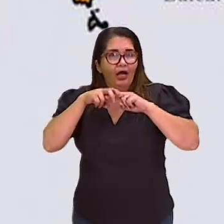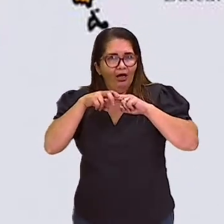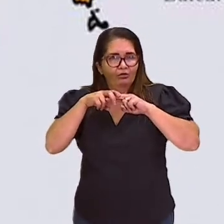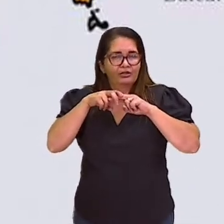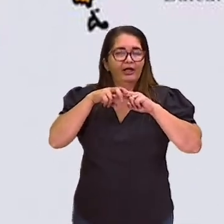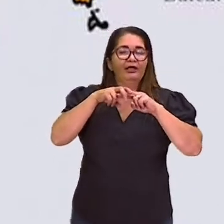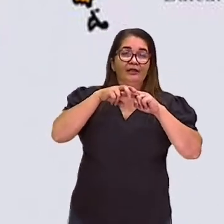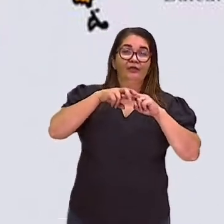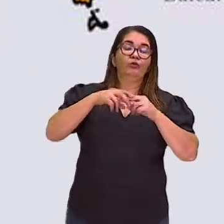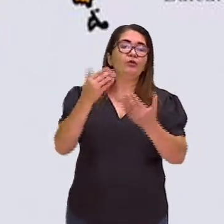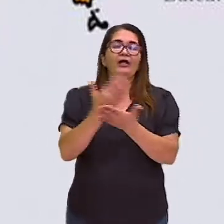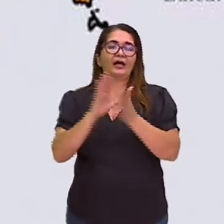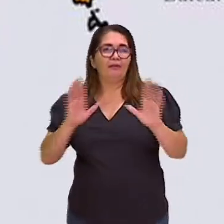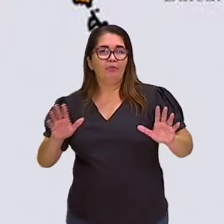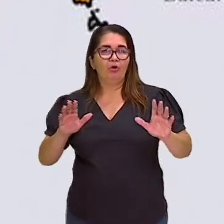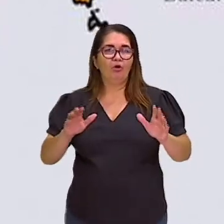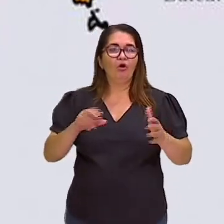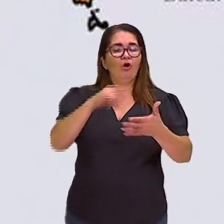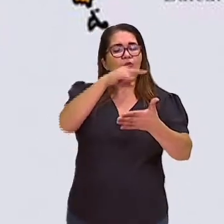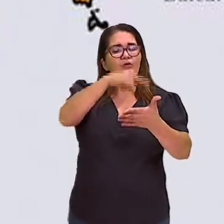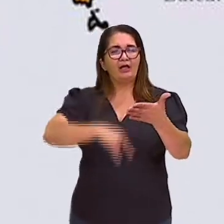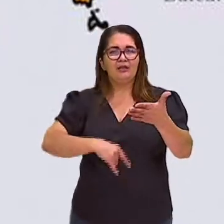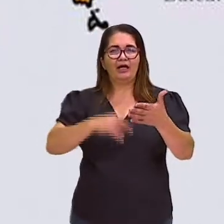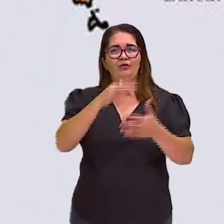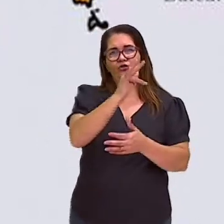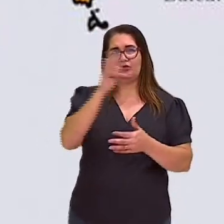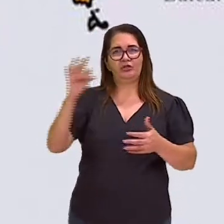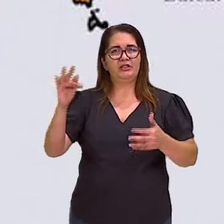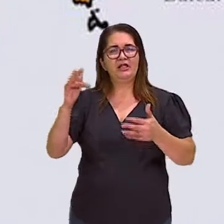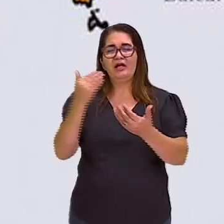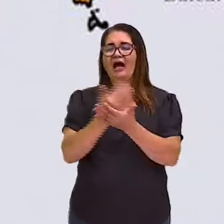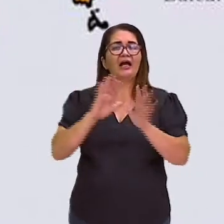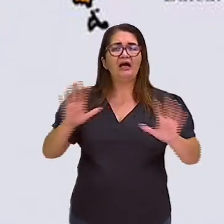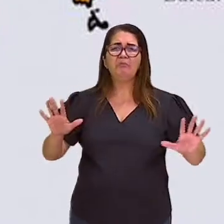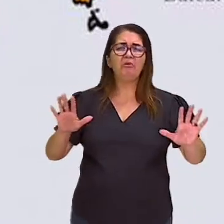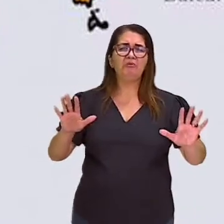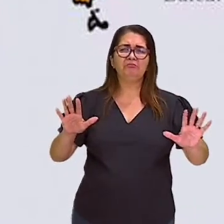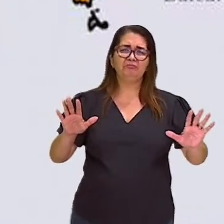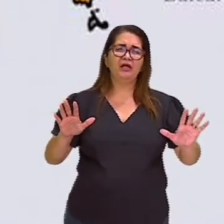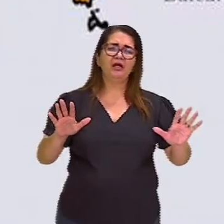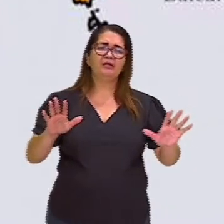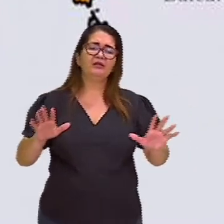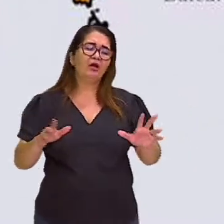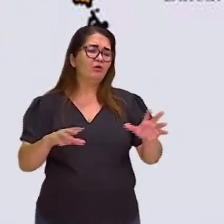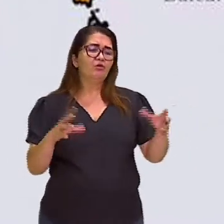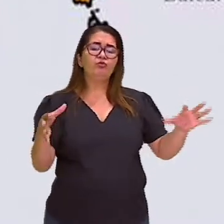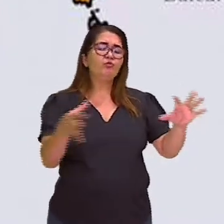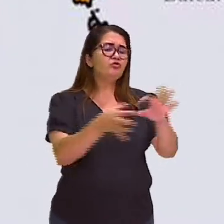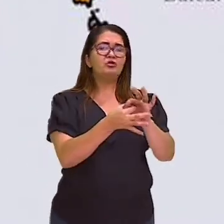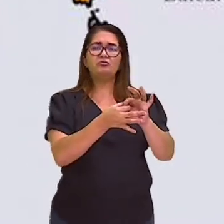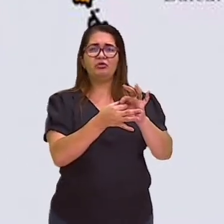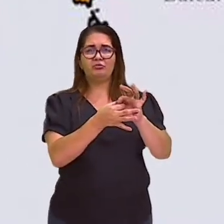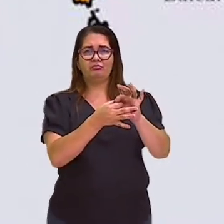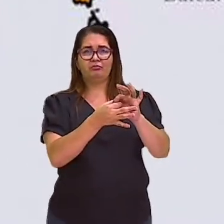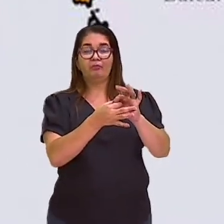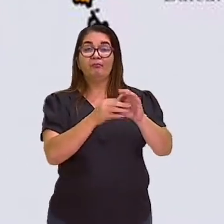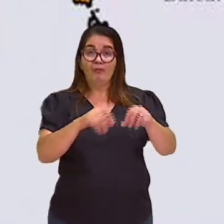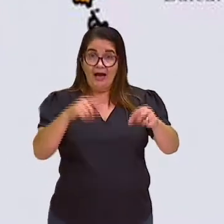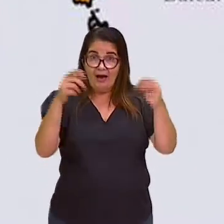Holanda, uma guerra entre holandeses e espanhóis, a unificação das duas coroas tem tudo a ver também com a